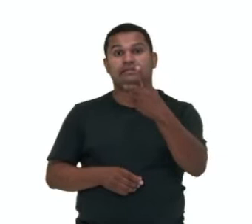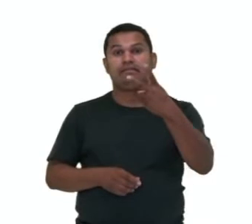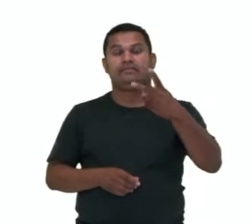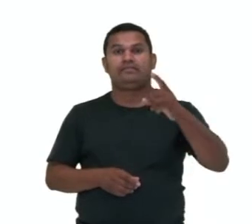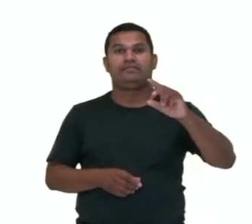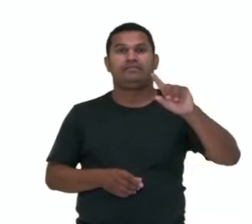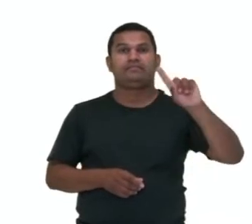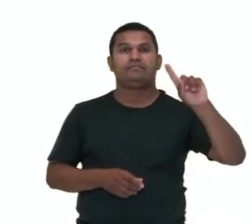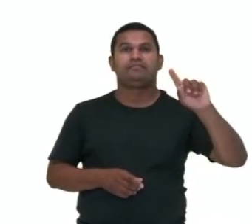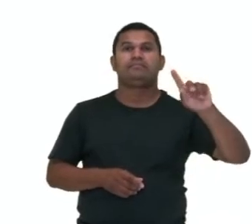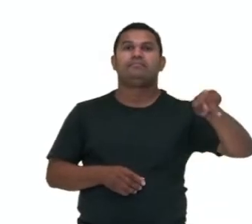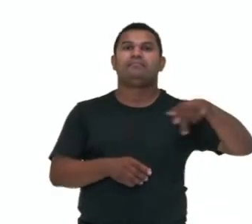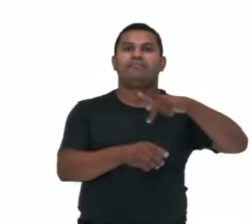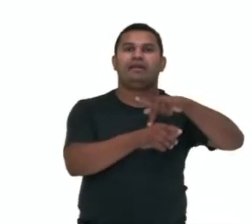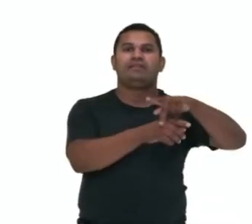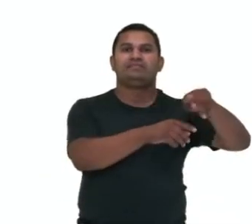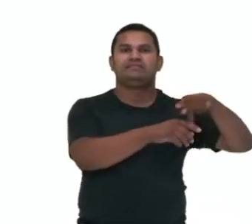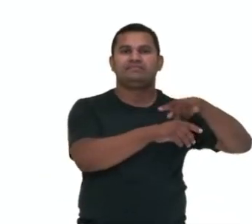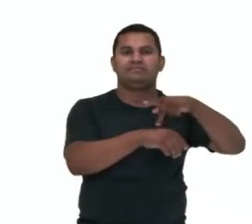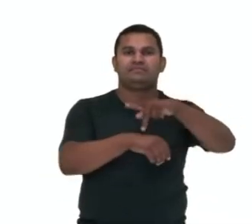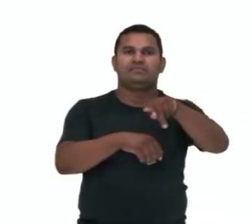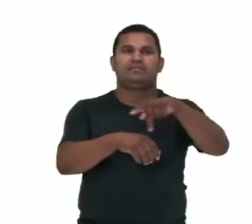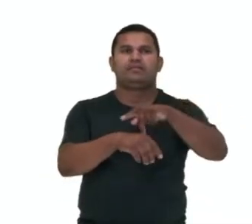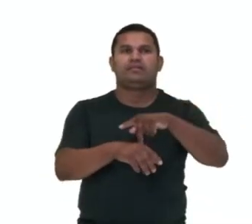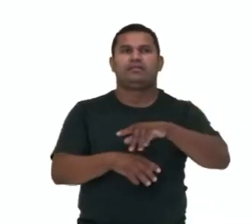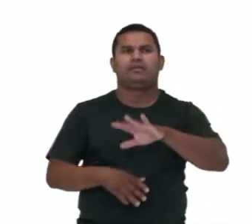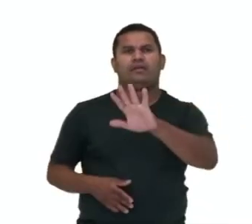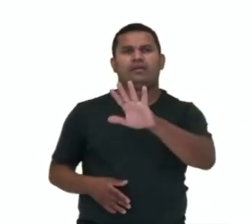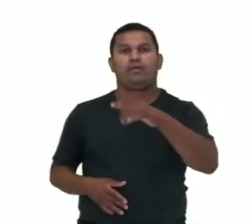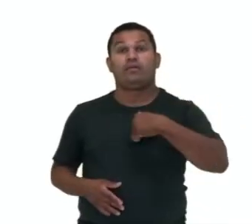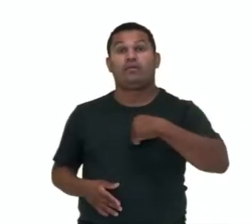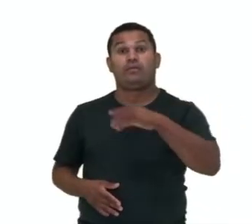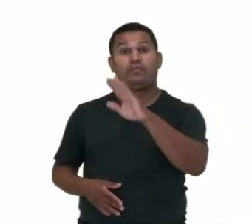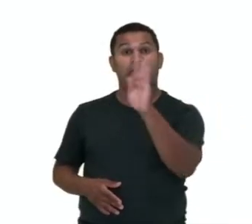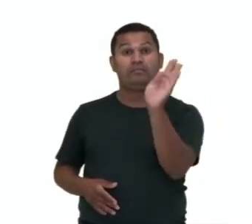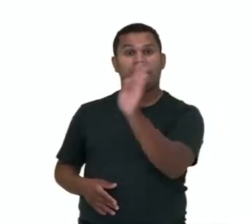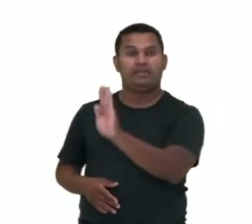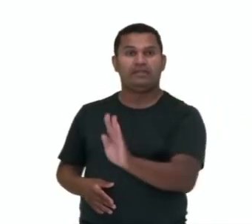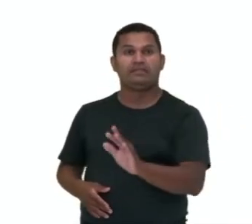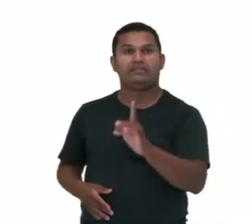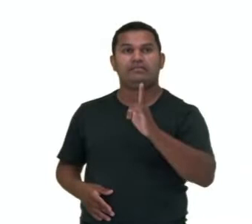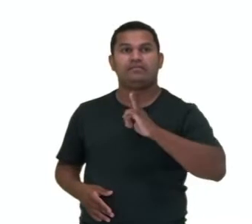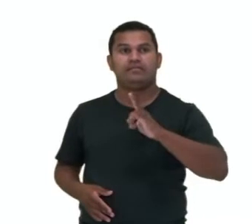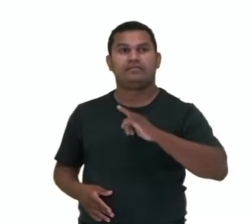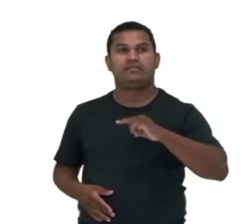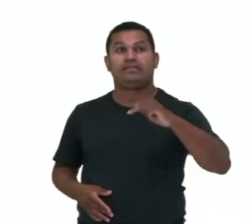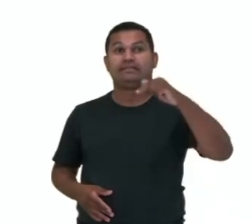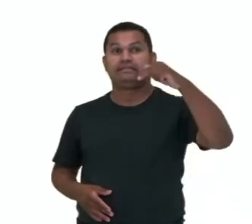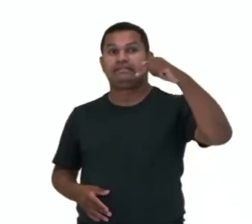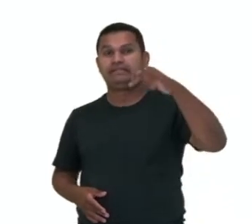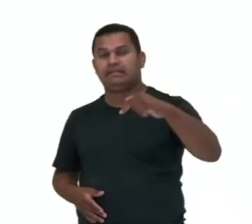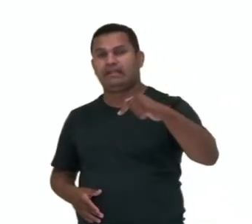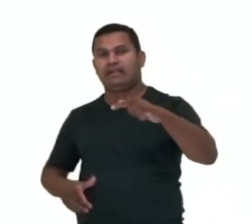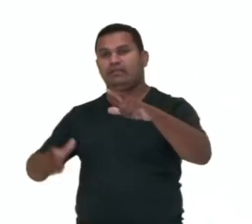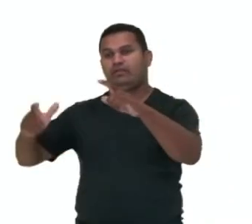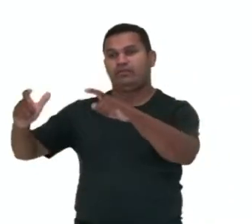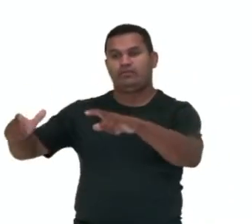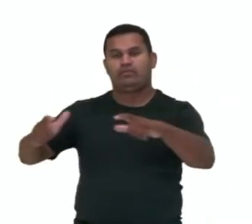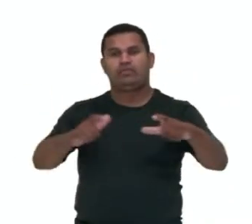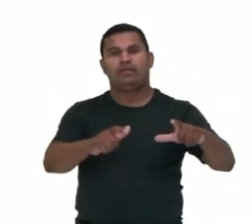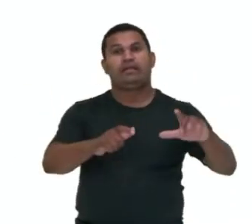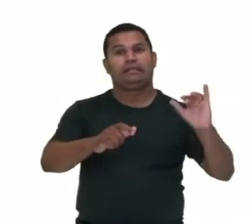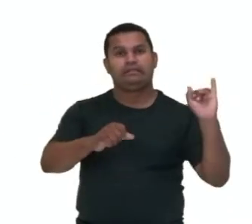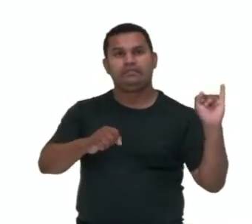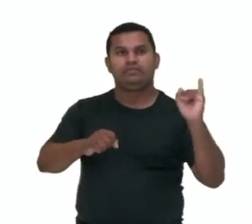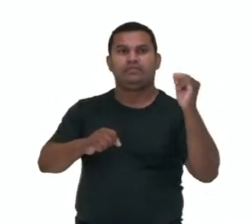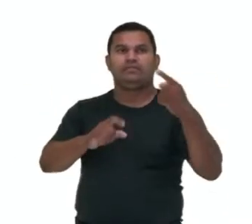UNESCO, o Brasil apresentou 7 reservas da biosfera. A Mata Atlântica, o